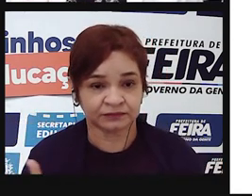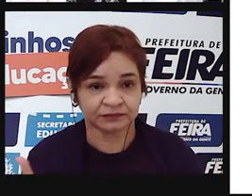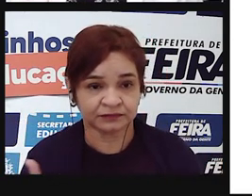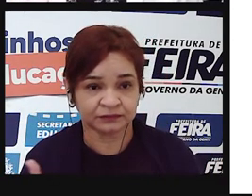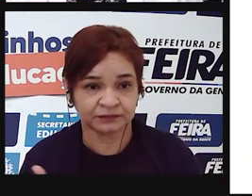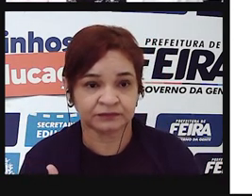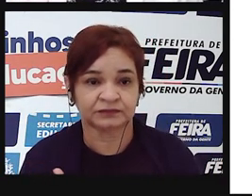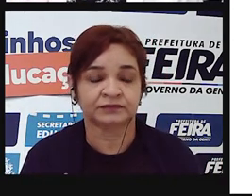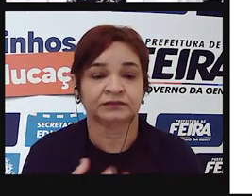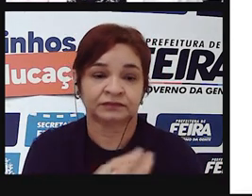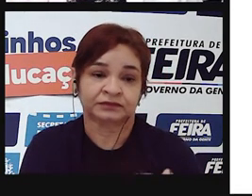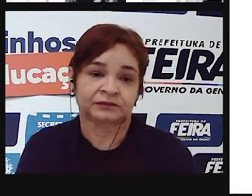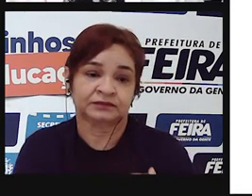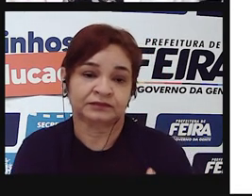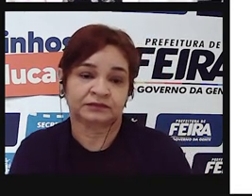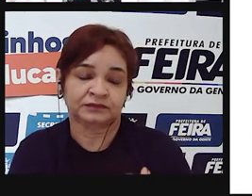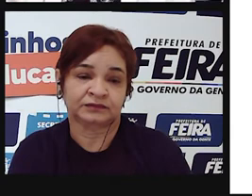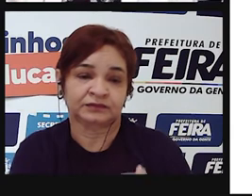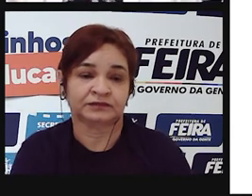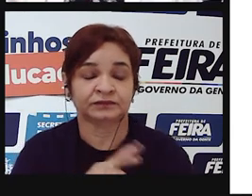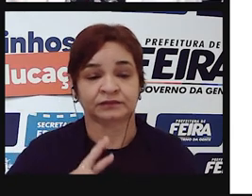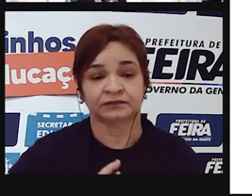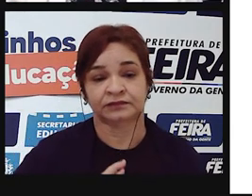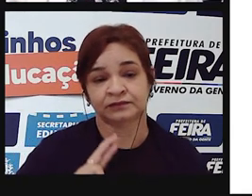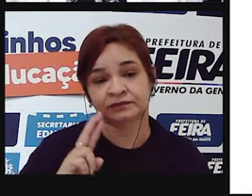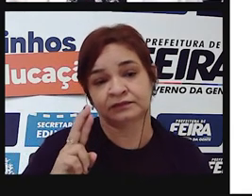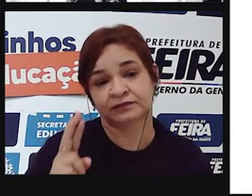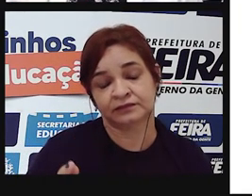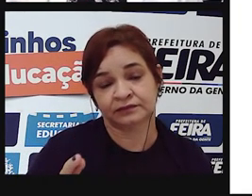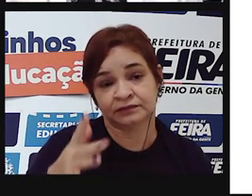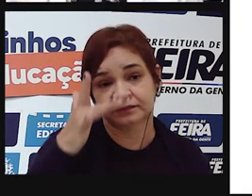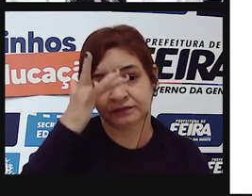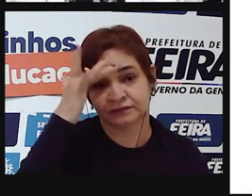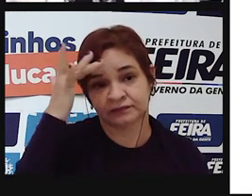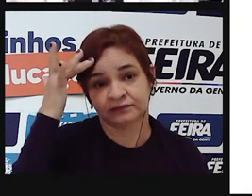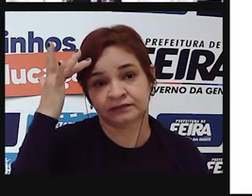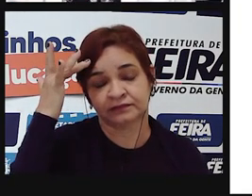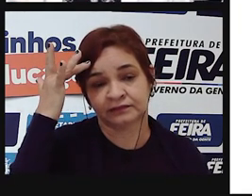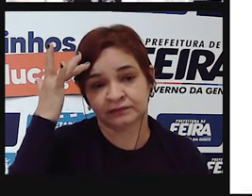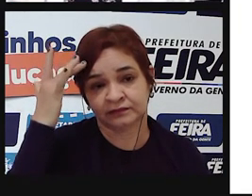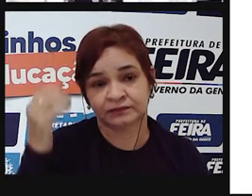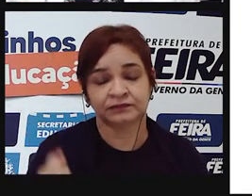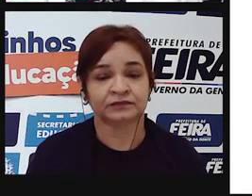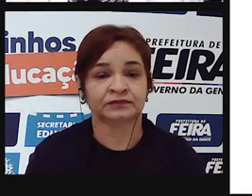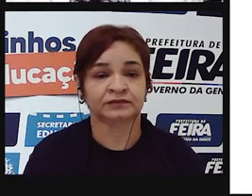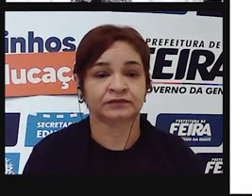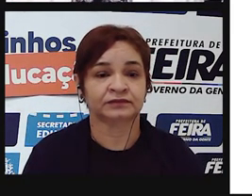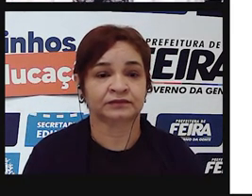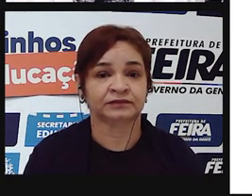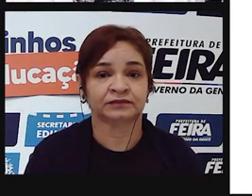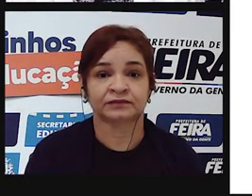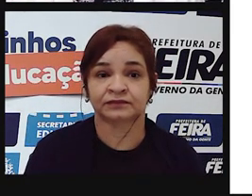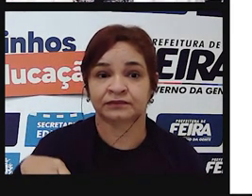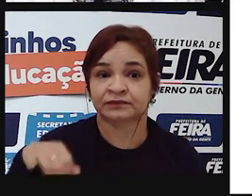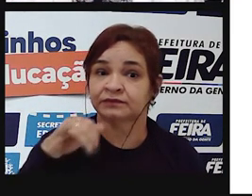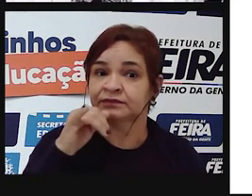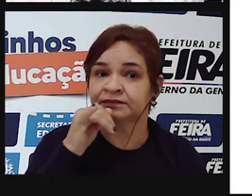parte do seu cotidiano. A religiosidade de seu povo, a situação de entroncamento de